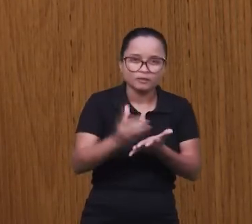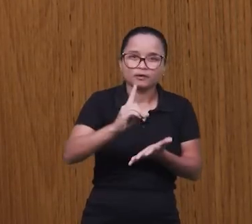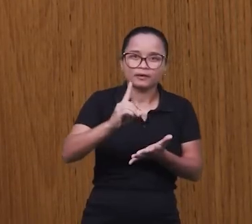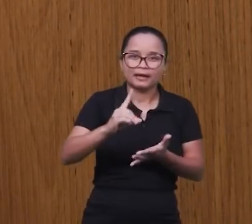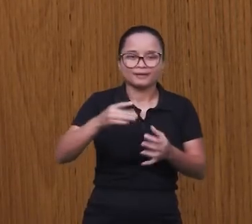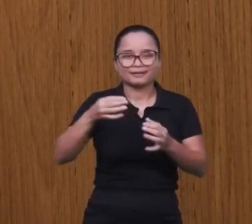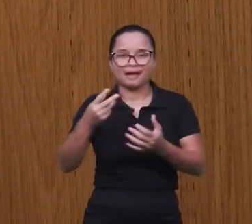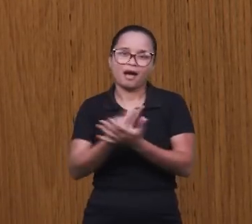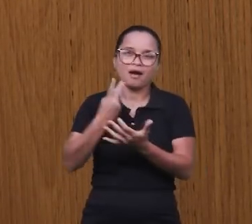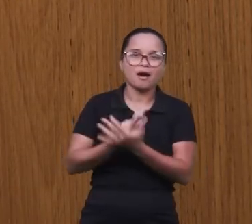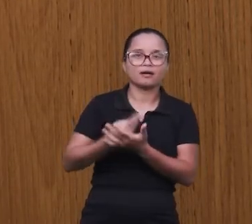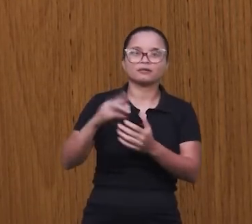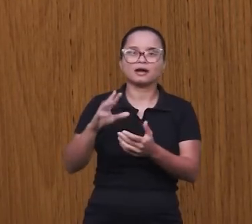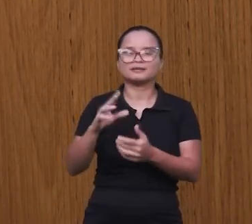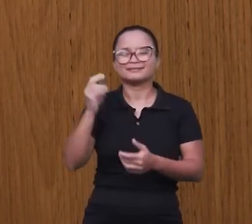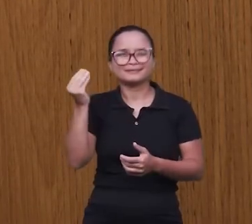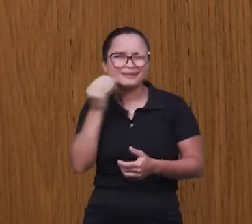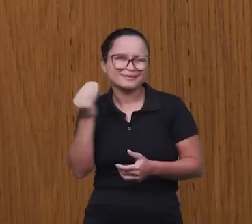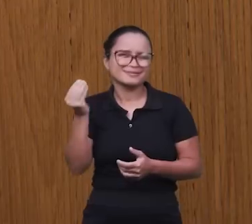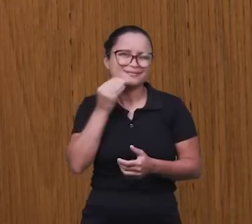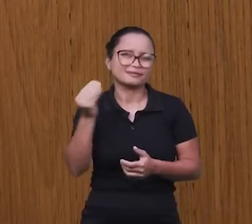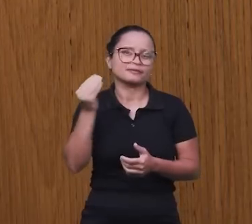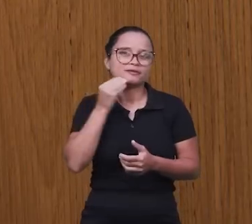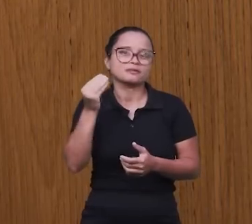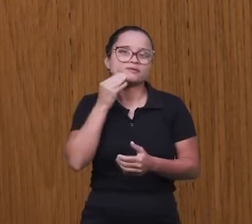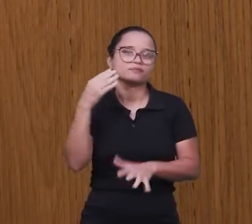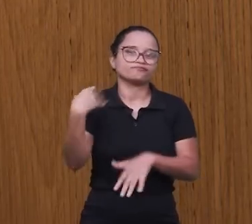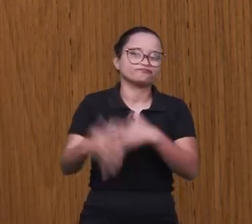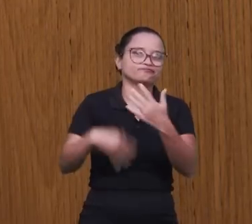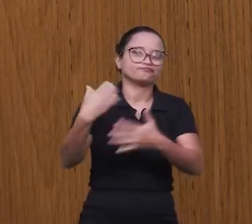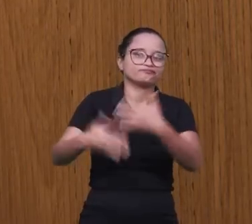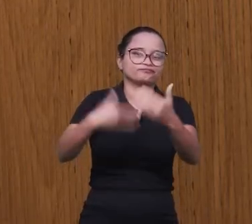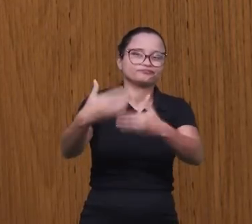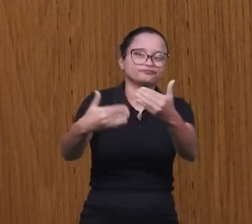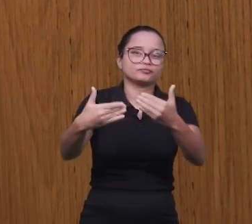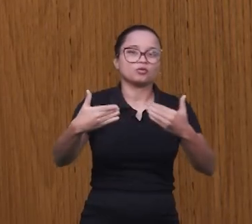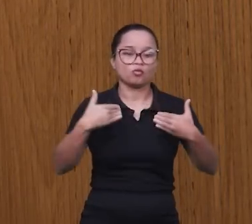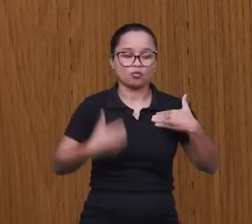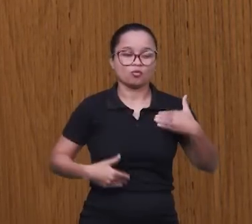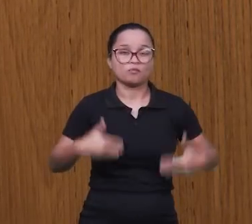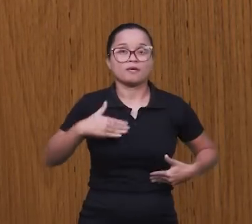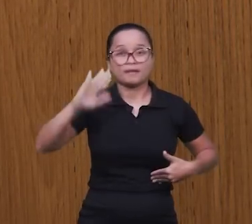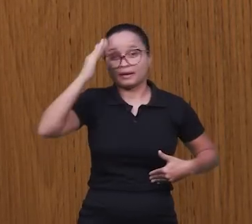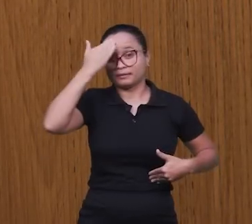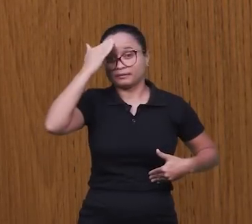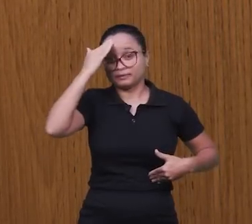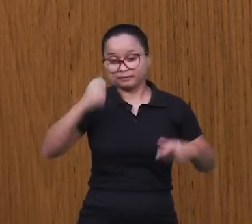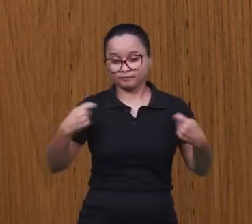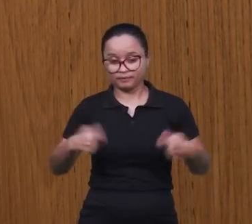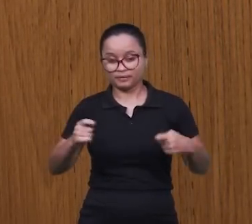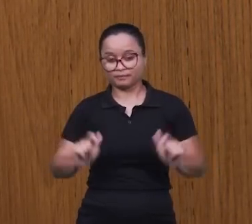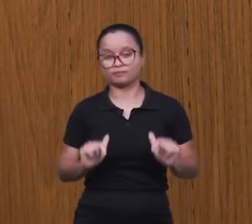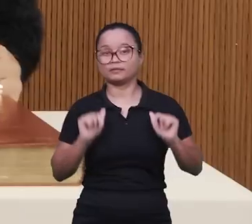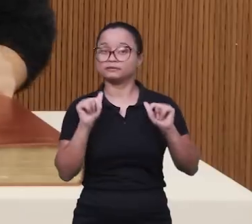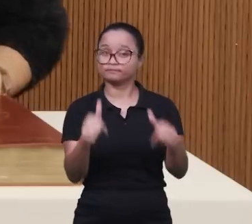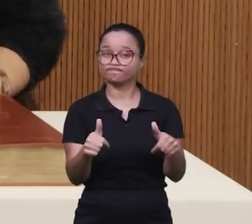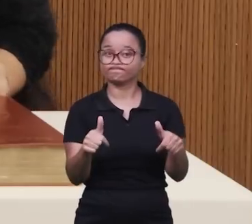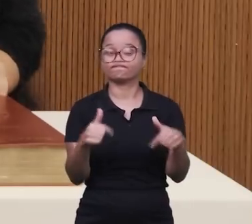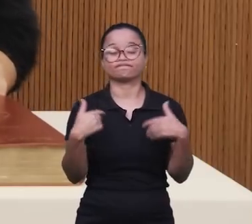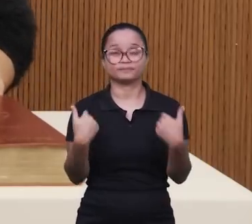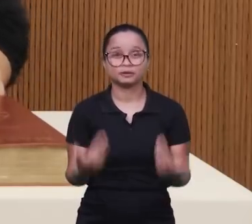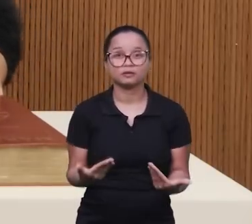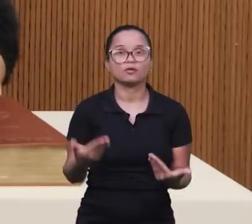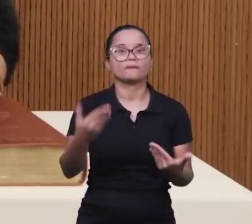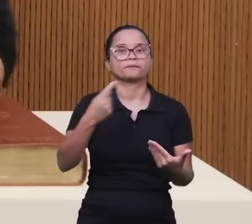na primeira vez, tente a segunda, tente a terceira. Com o tempo, o corpo vai entendendo o que ele precisa realizar. Então,